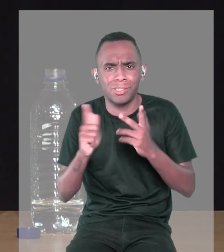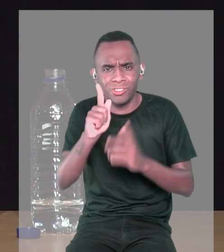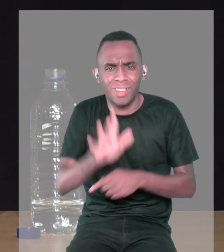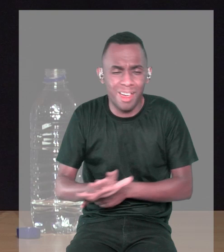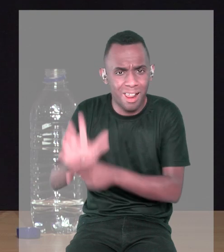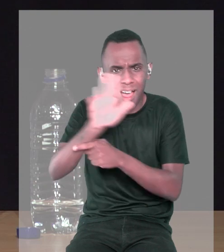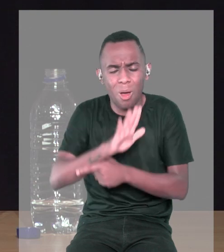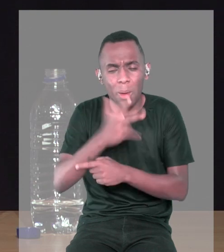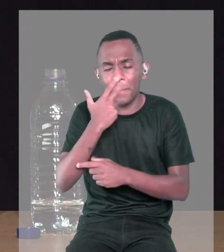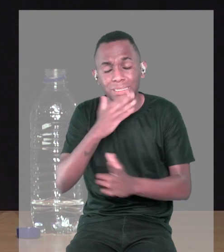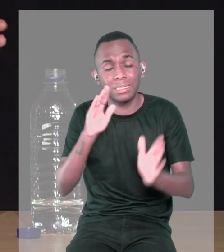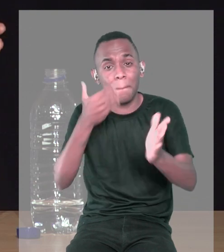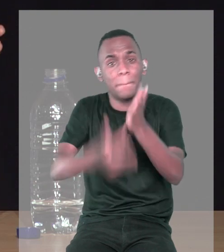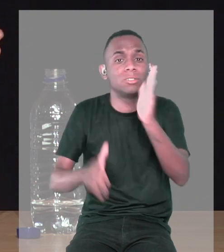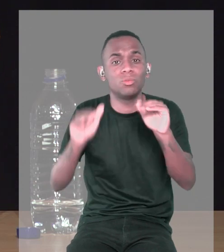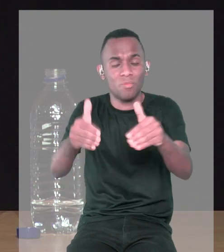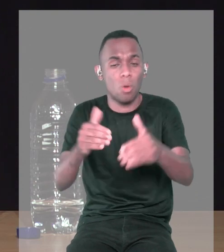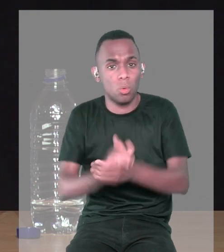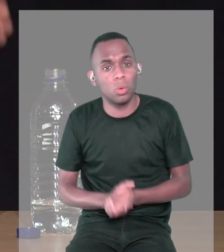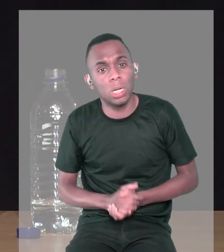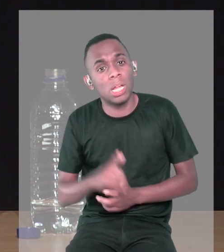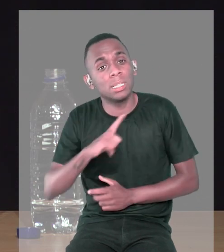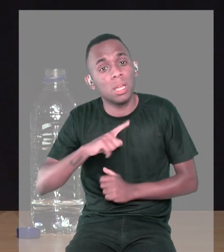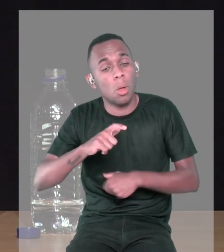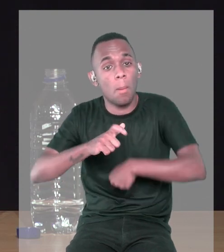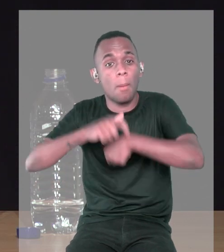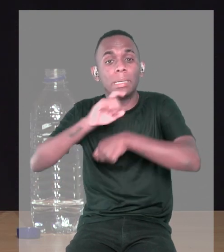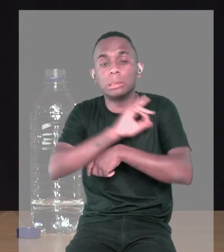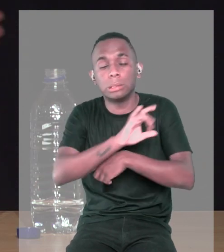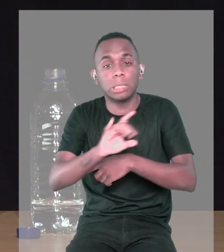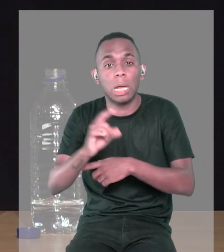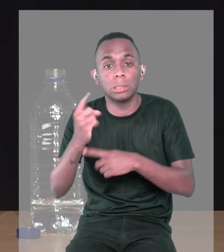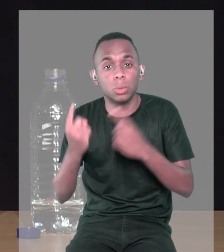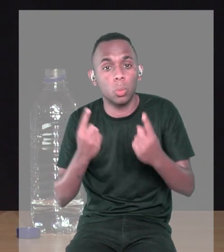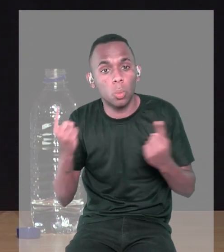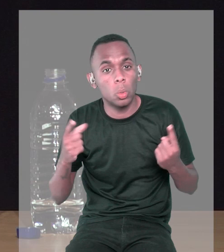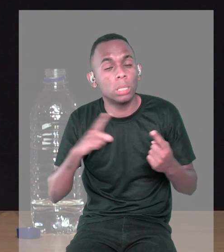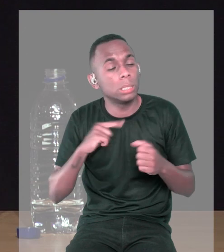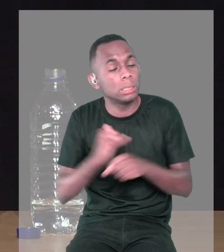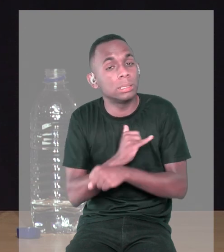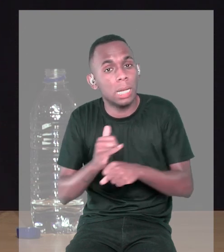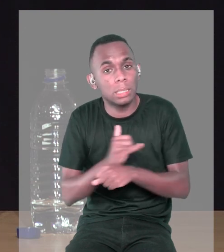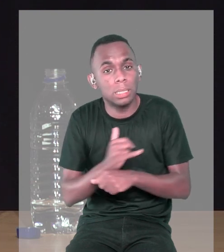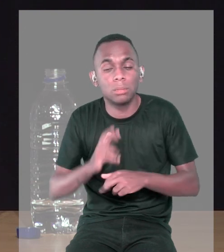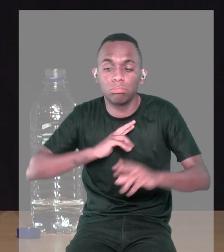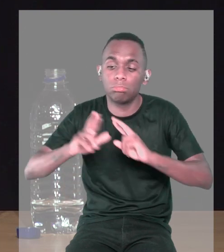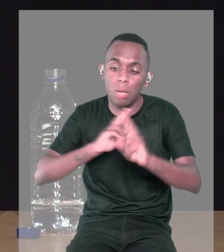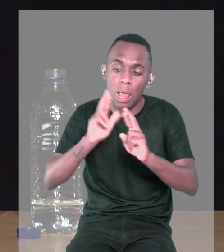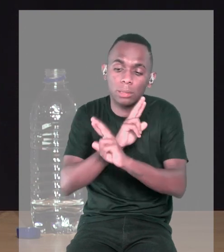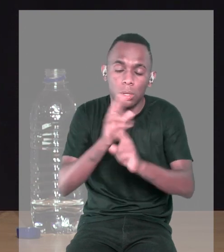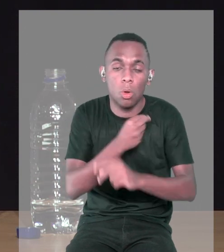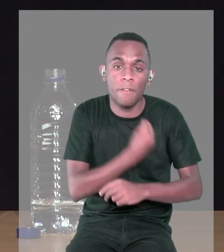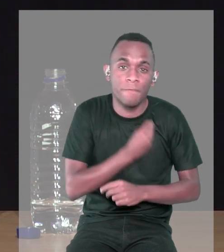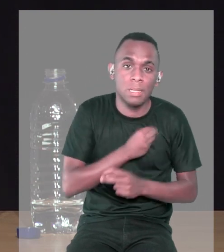um tem a sua maneira de se relacionar com a vida e a morte, com a doença e a saúde, com o prazer